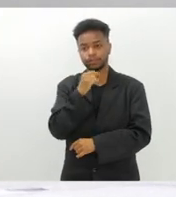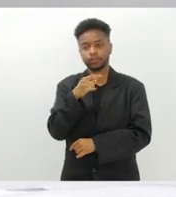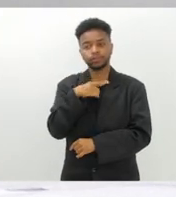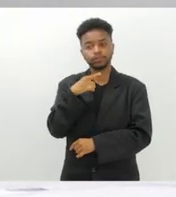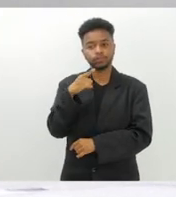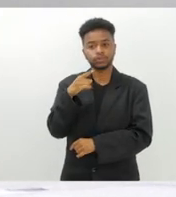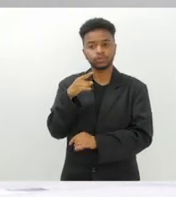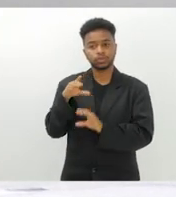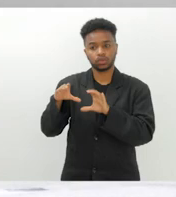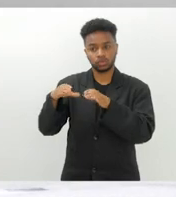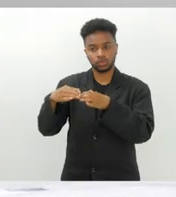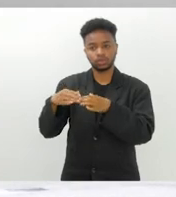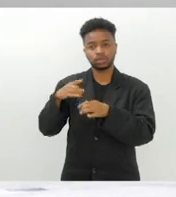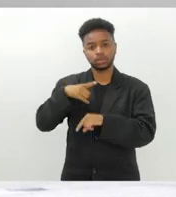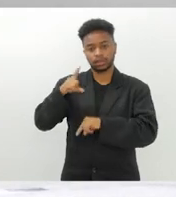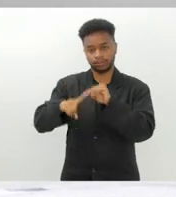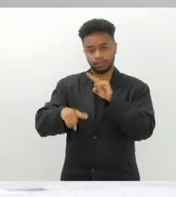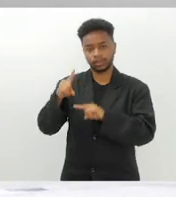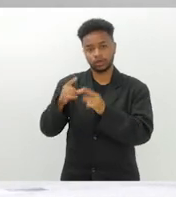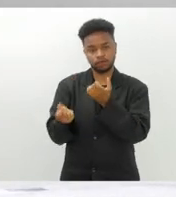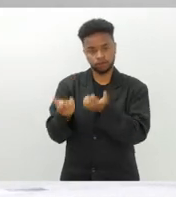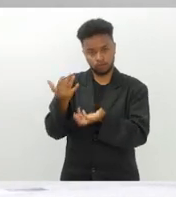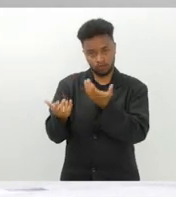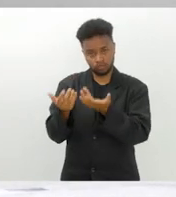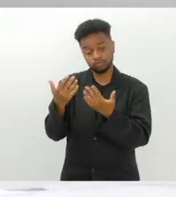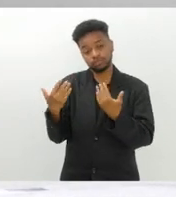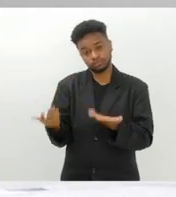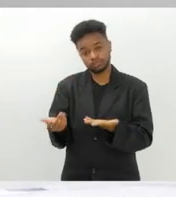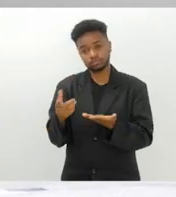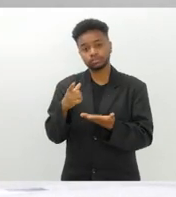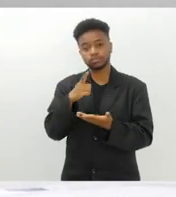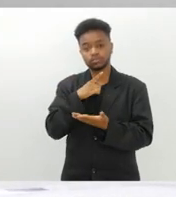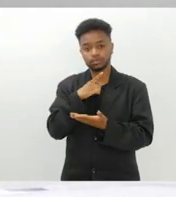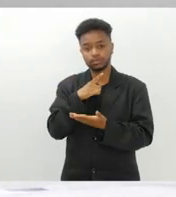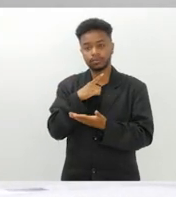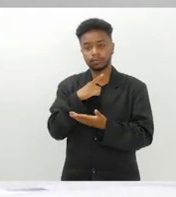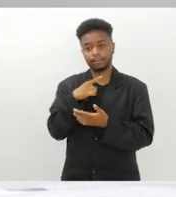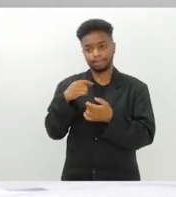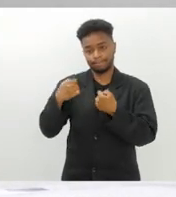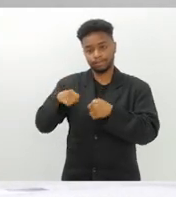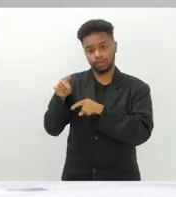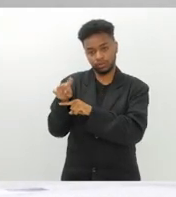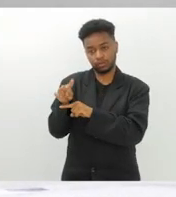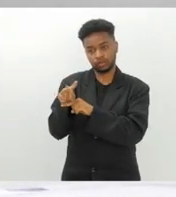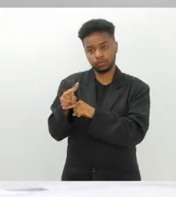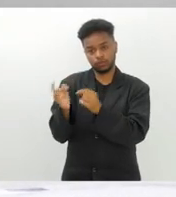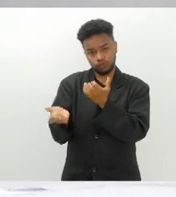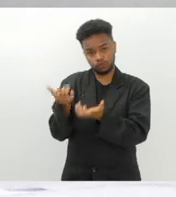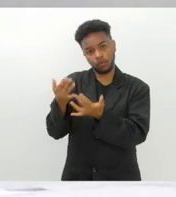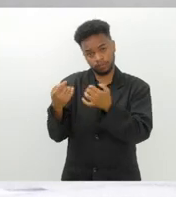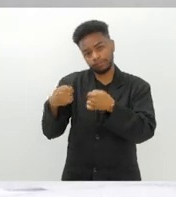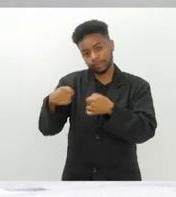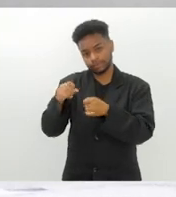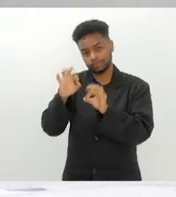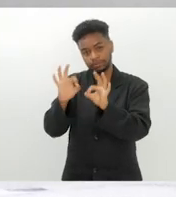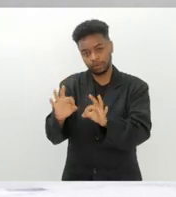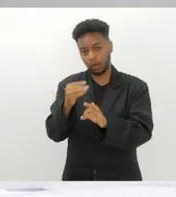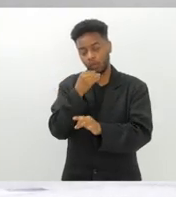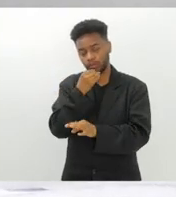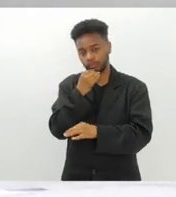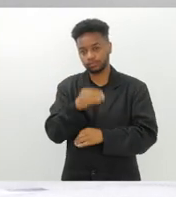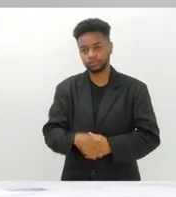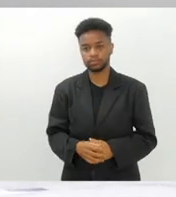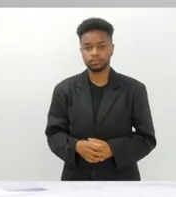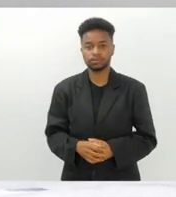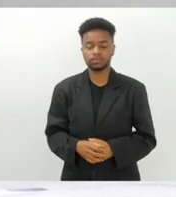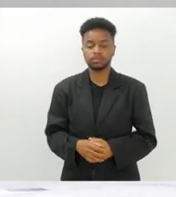as cooperativas têm material inflamável. Então, alguma questão em relação à prevenção de incêndio tem mesmo que ter, isso é óbvio. Mas